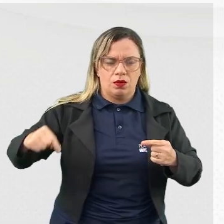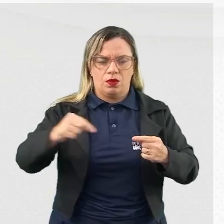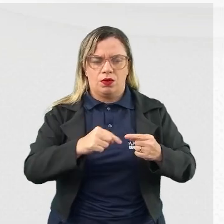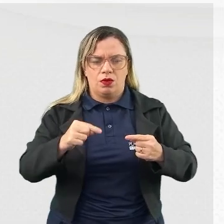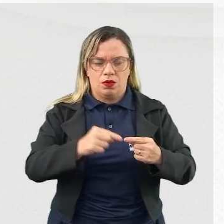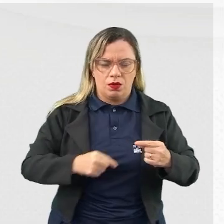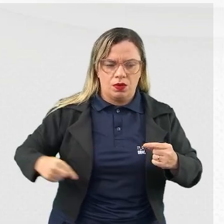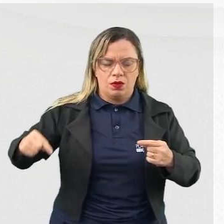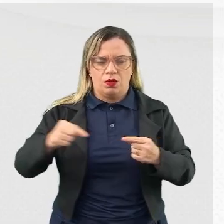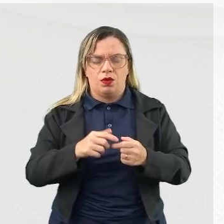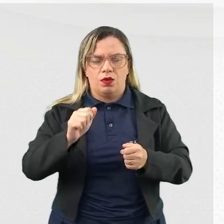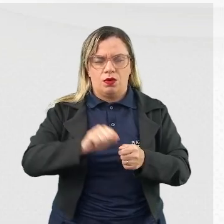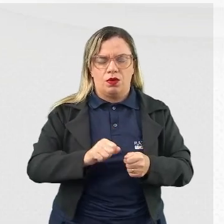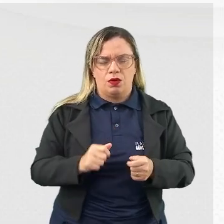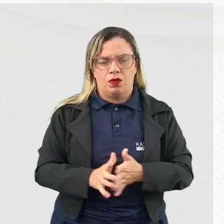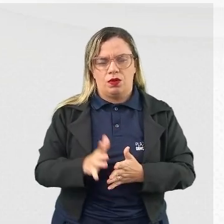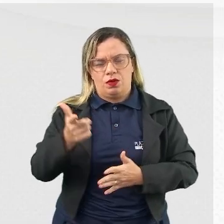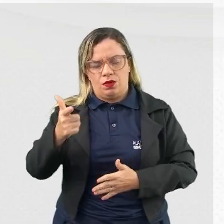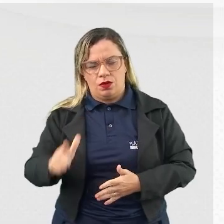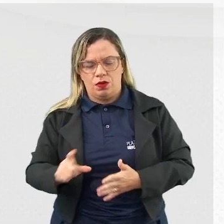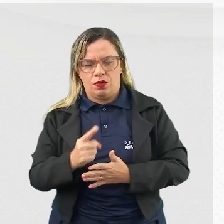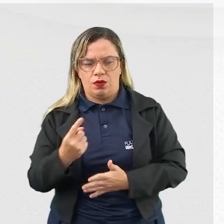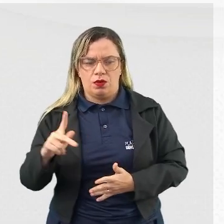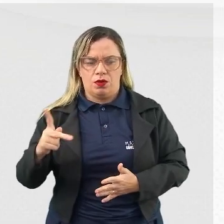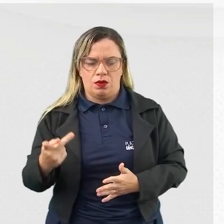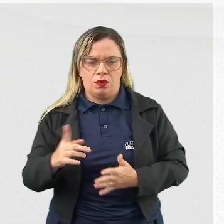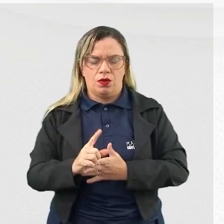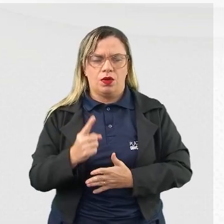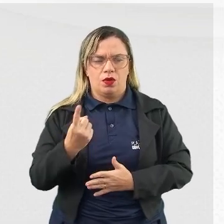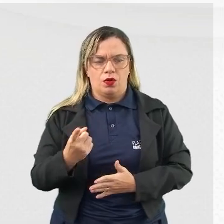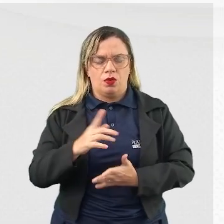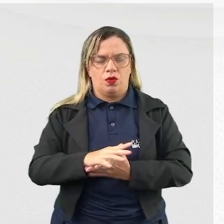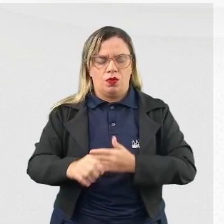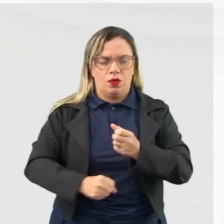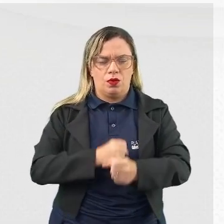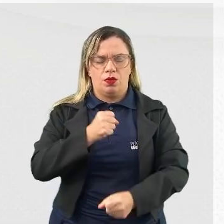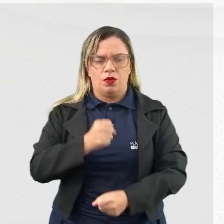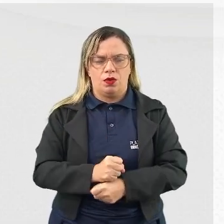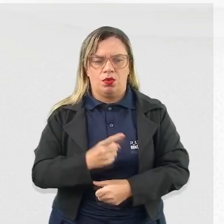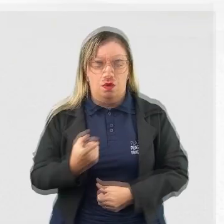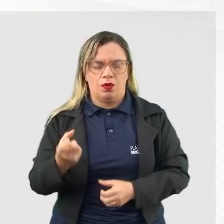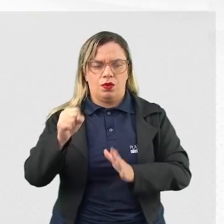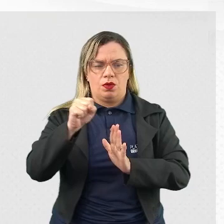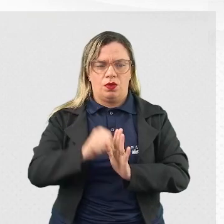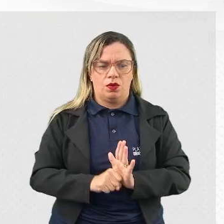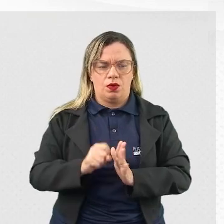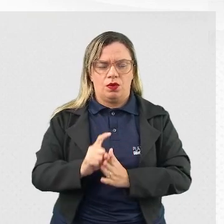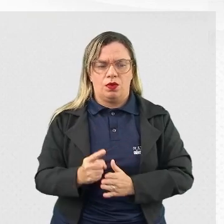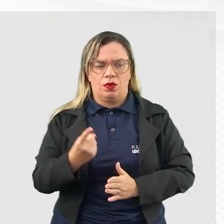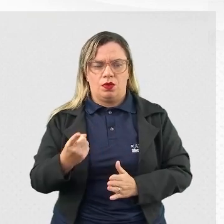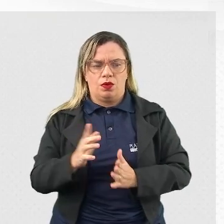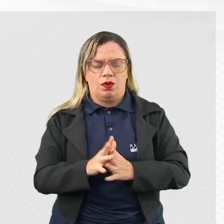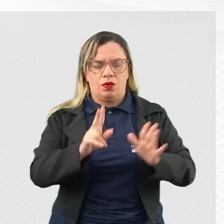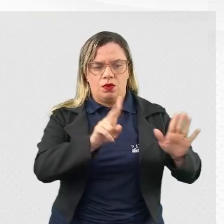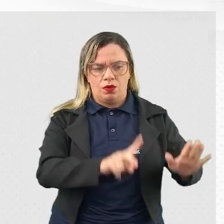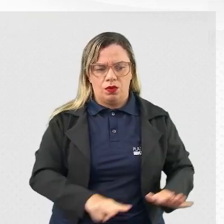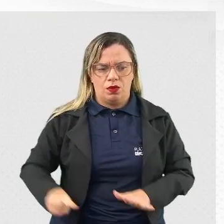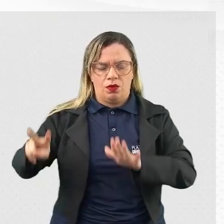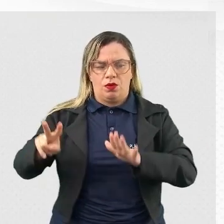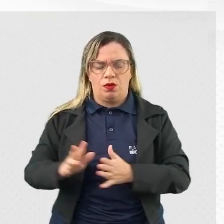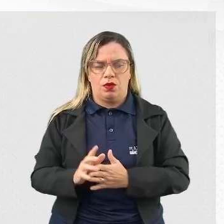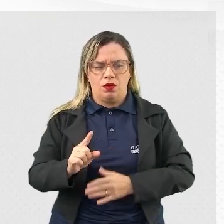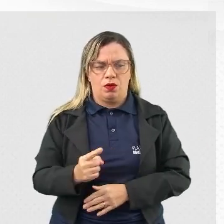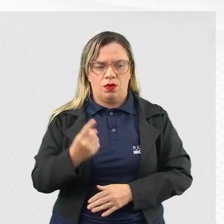voltas realizadas em 1 hora, em 1 ano, em 1 século, em 1 semana, em